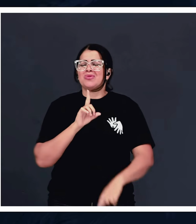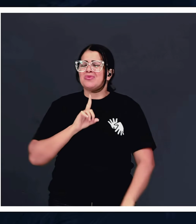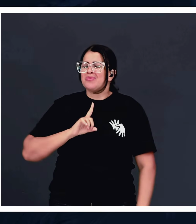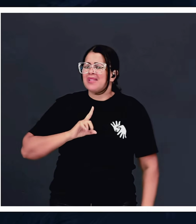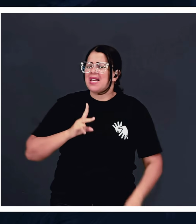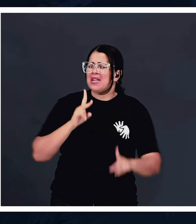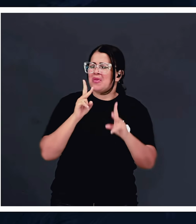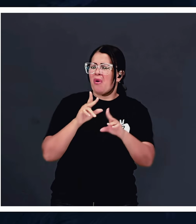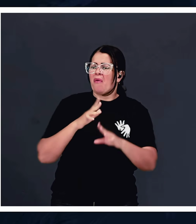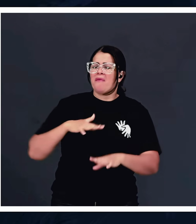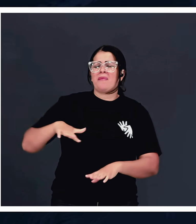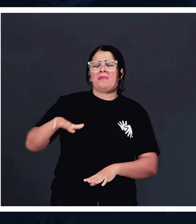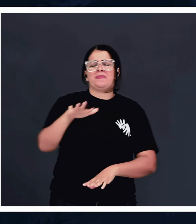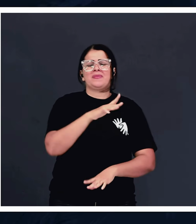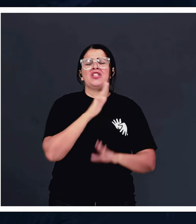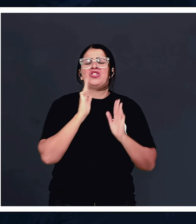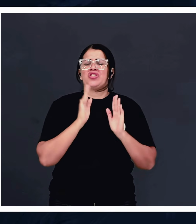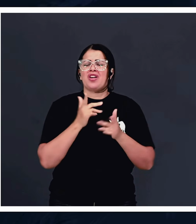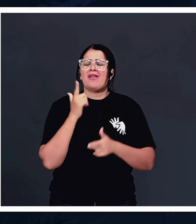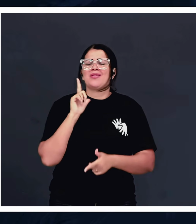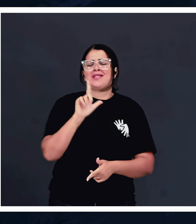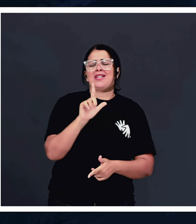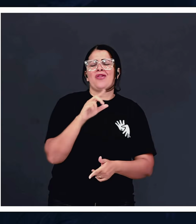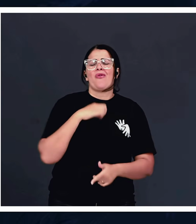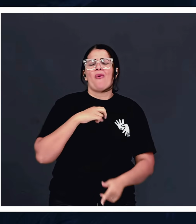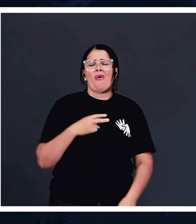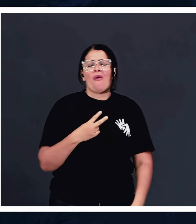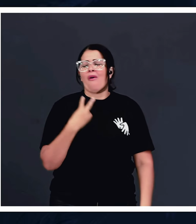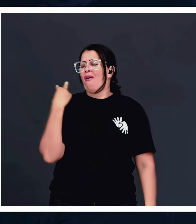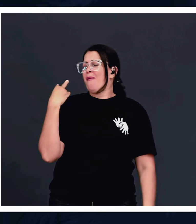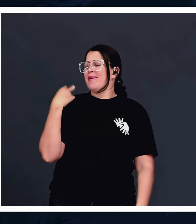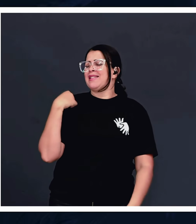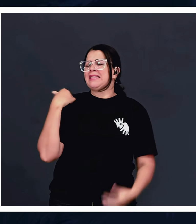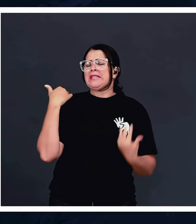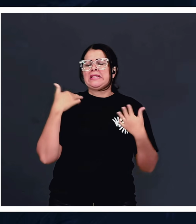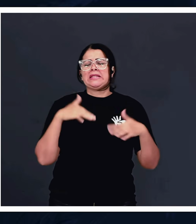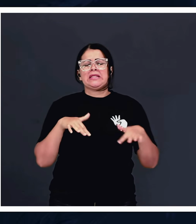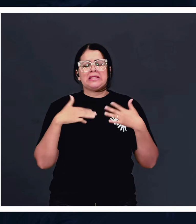como muitos de nós já passaram e hoje olham para trás e